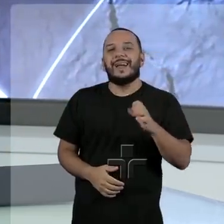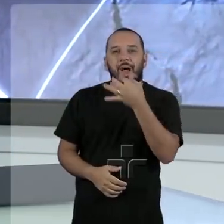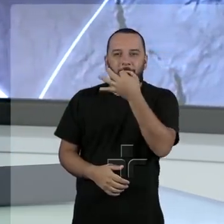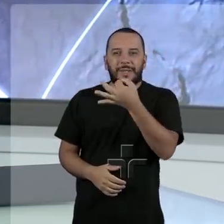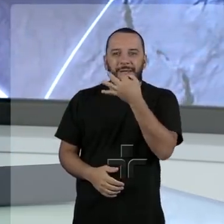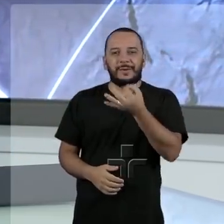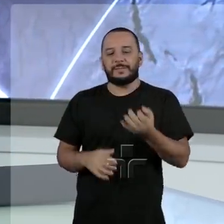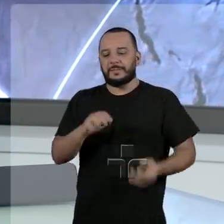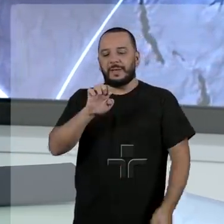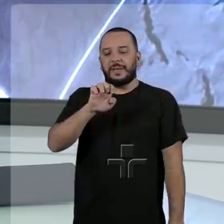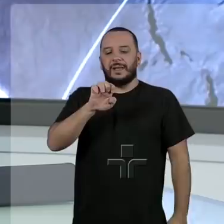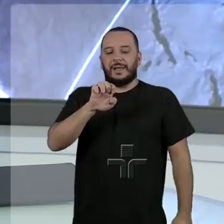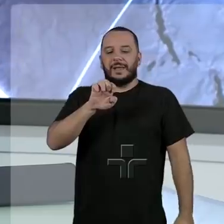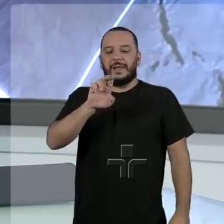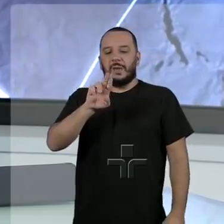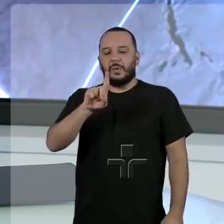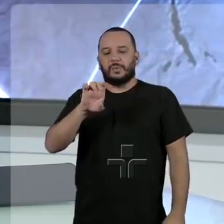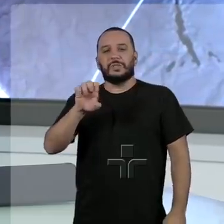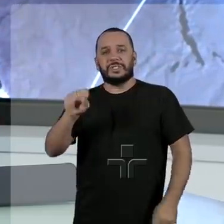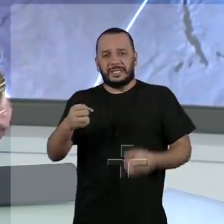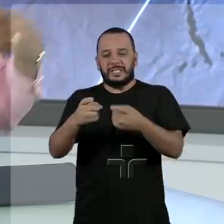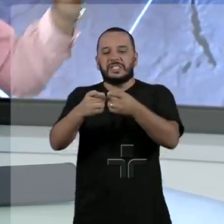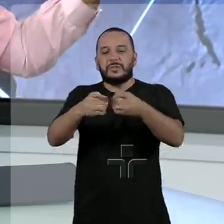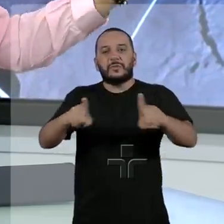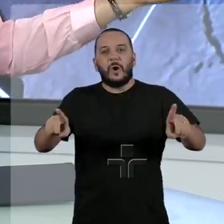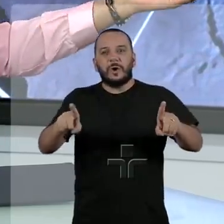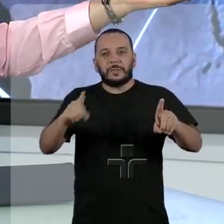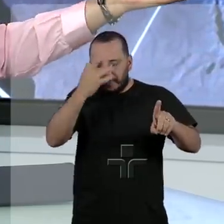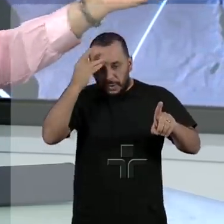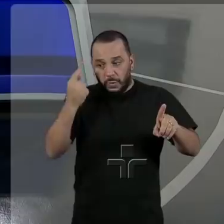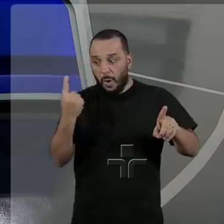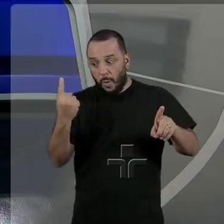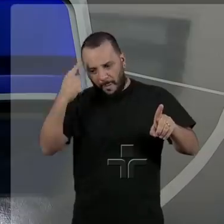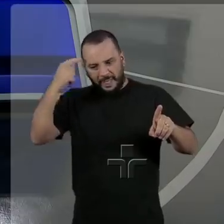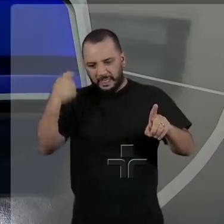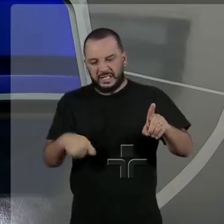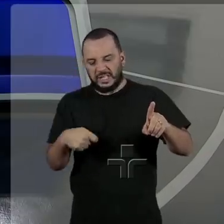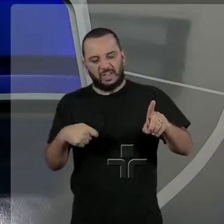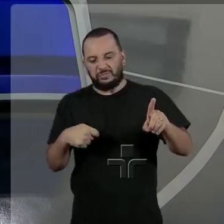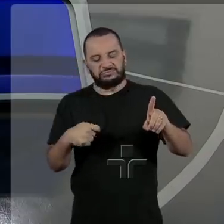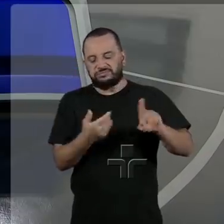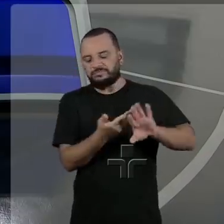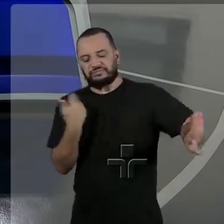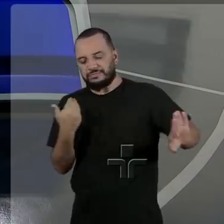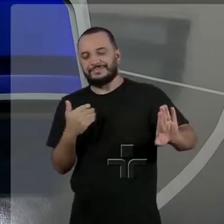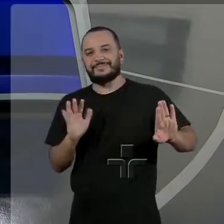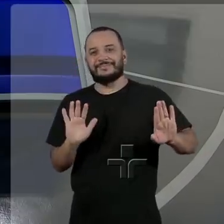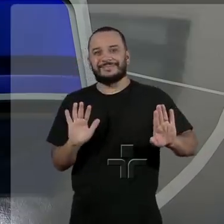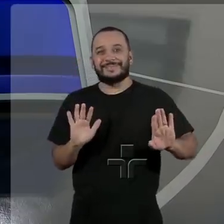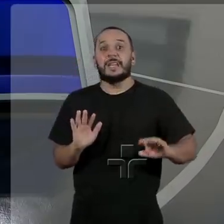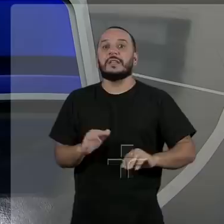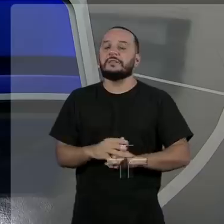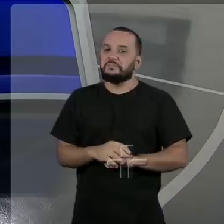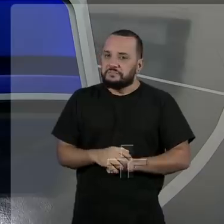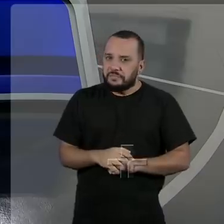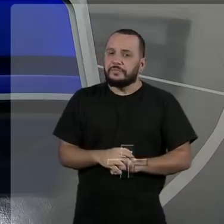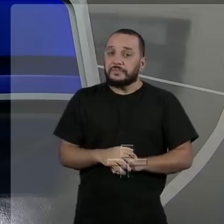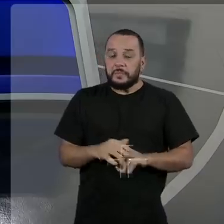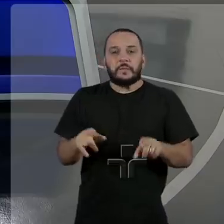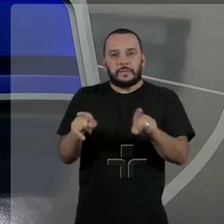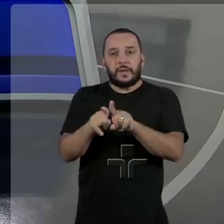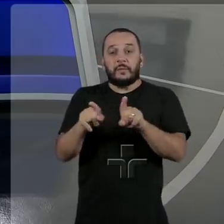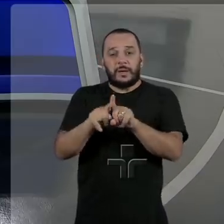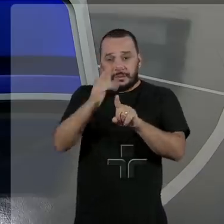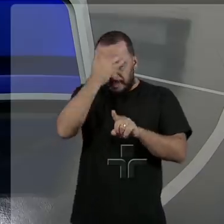Eudes diz sobre o divórcio, né, unilateral, e tem também... Essa impressiona-me a energética predisposição dos que